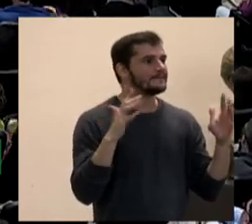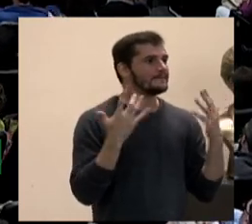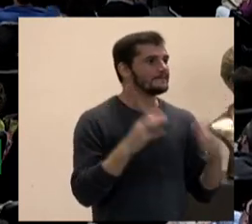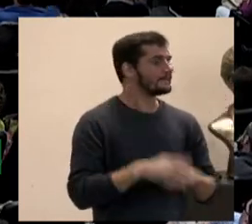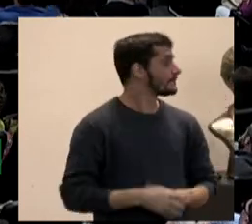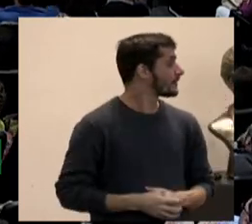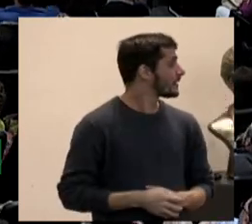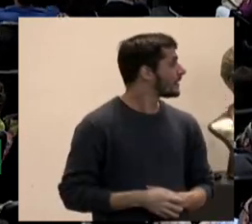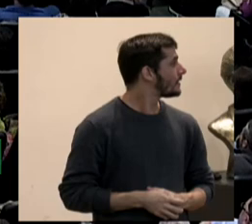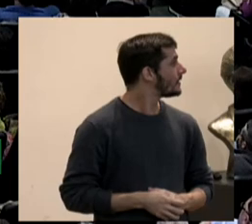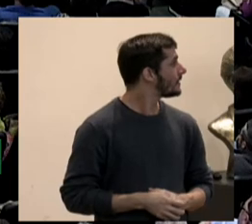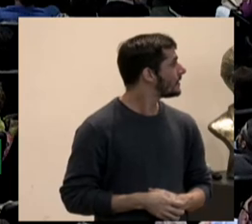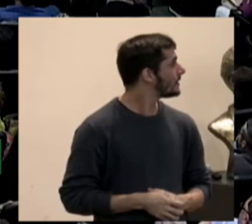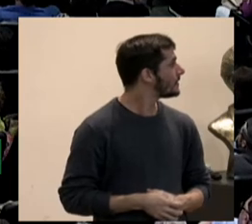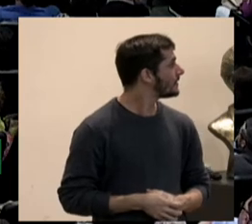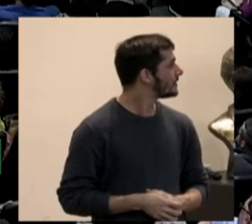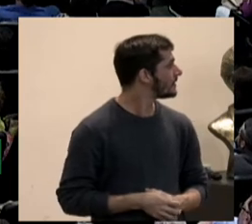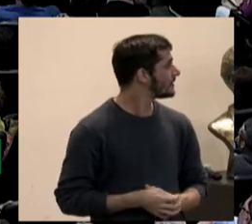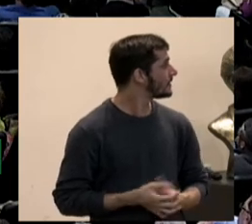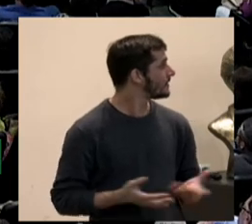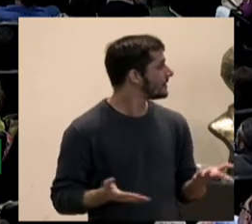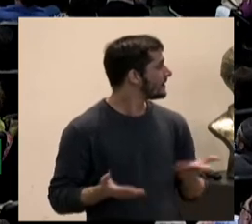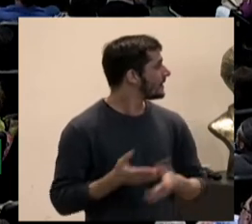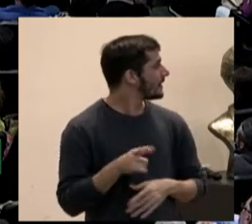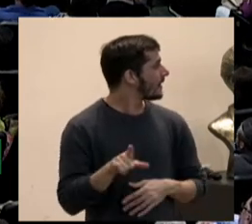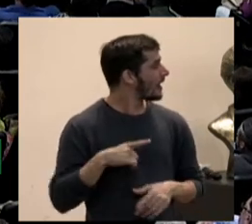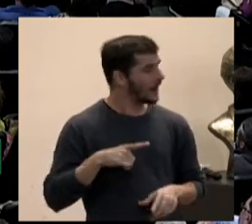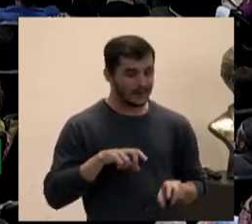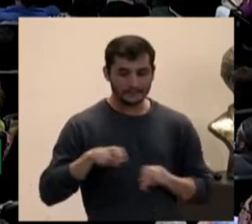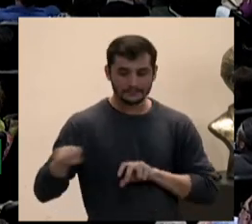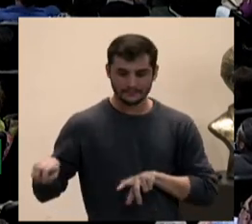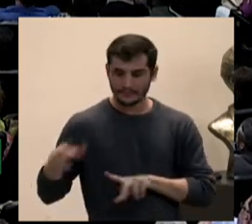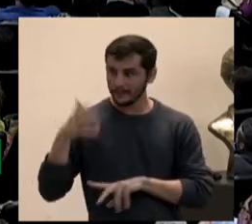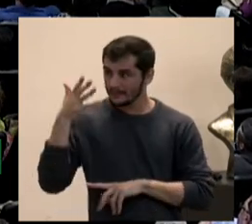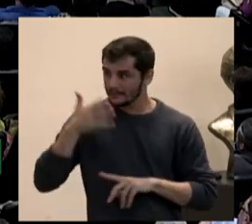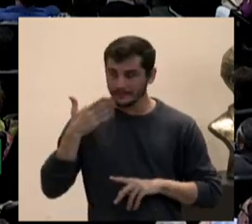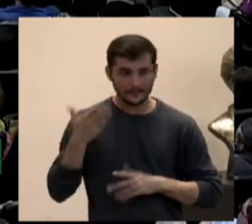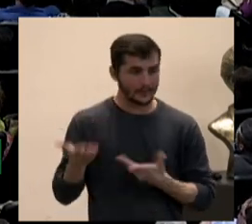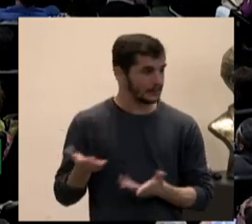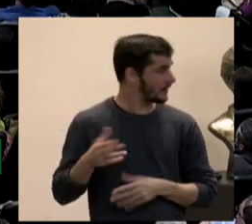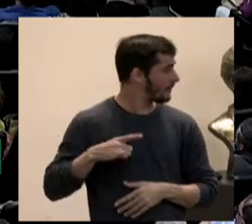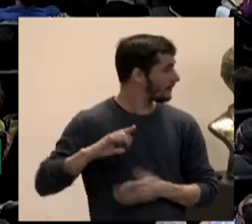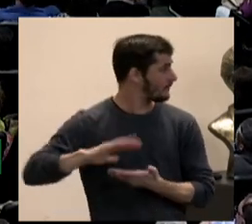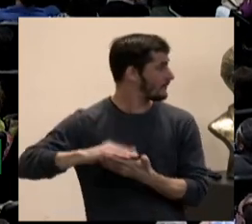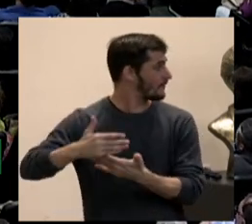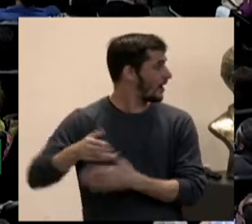Obrigada, Rita. Então, já vou entregar o microfone aqui para a Ângela. Vai usar esse? Ah, então tá bom.